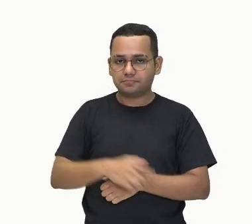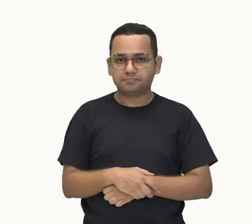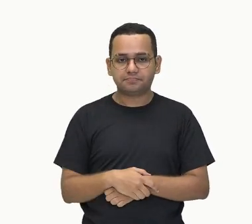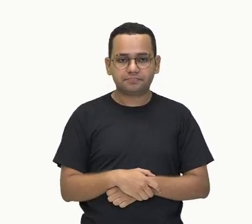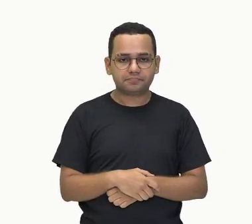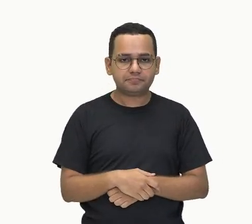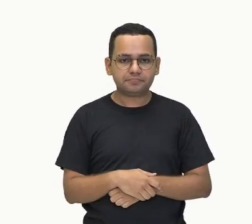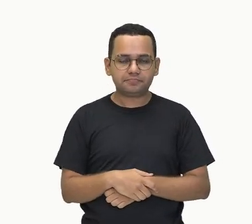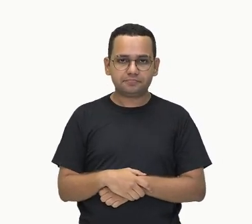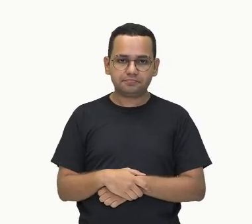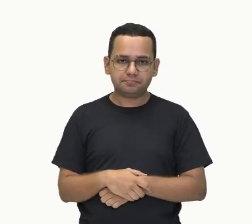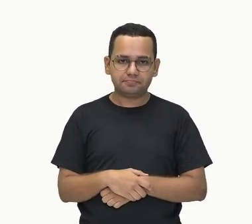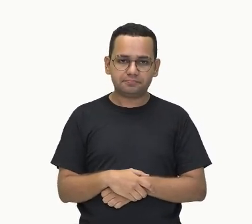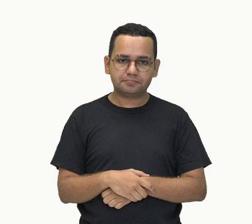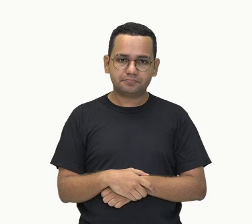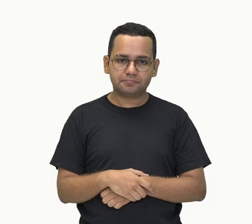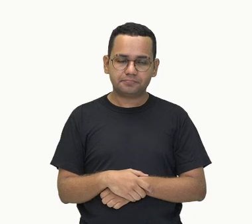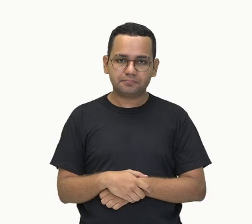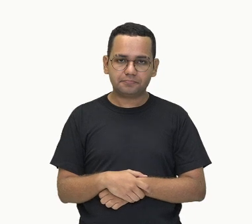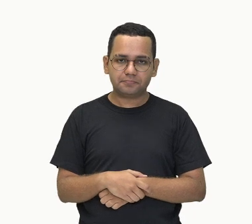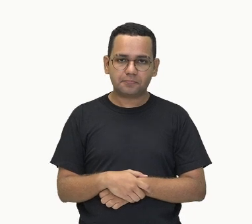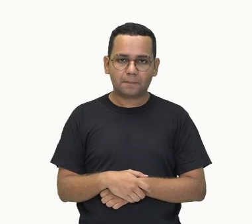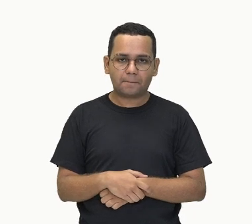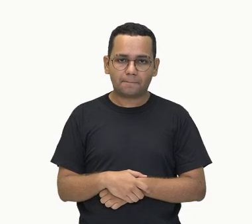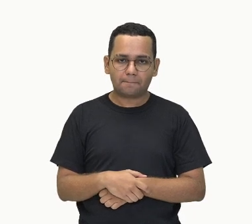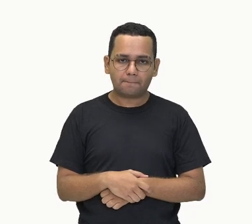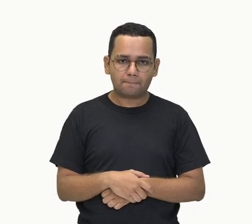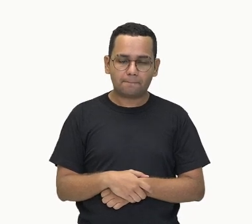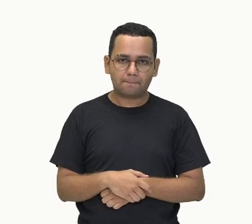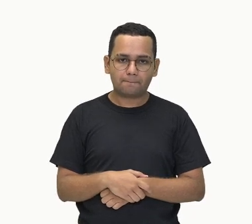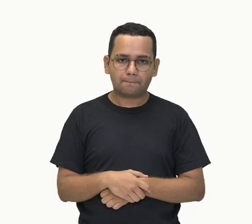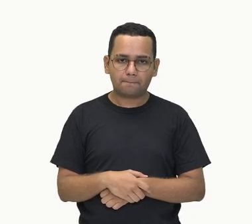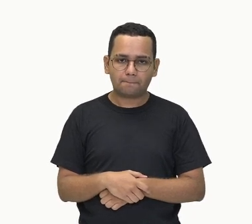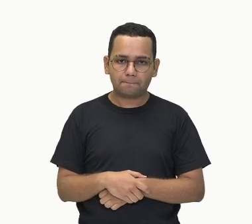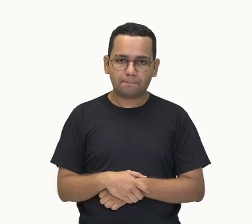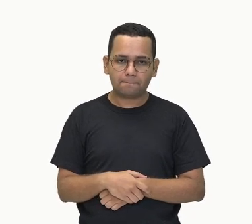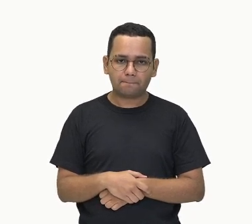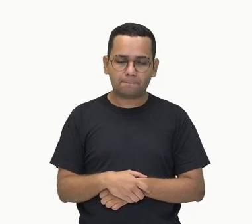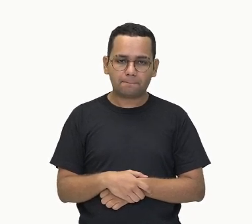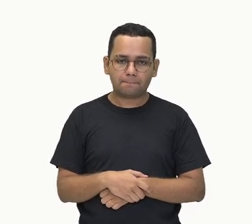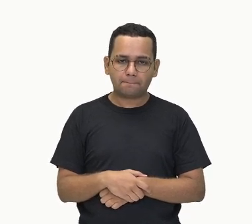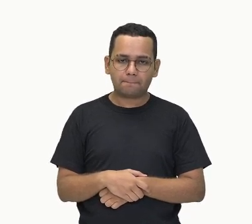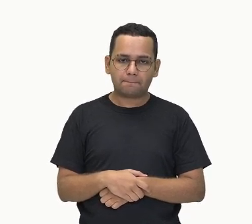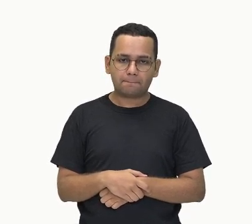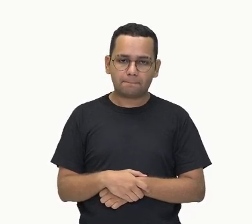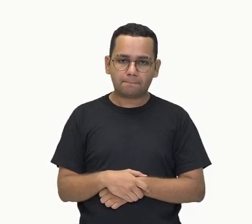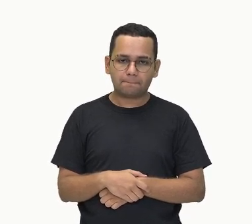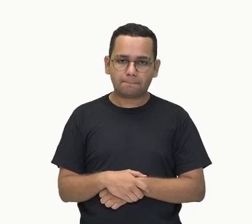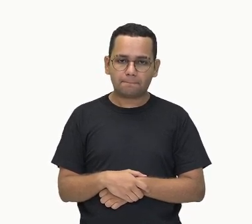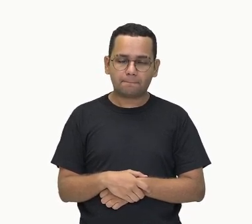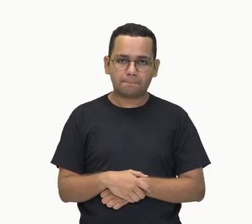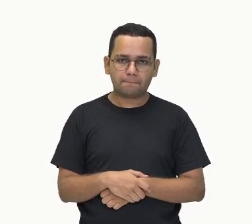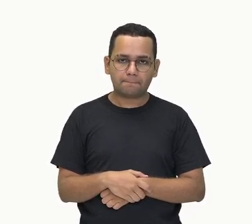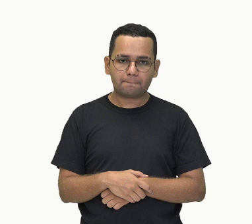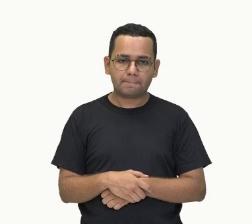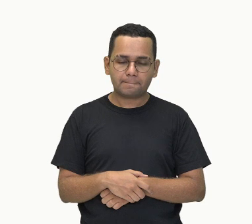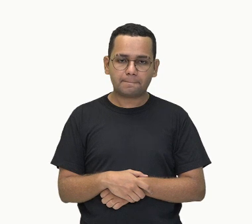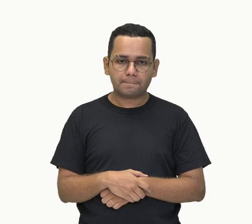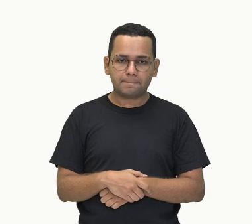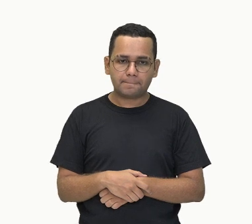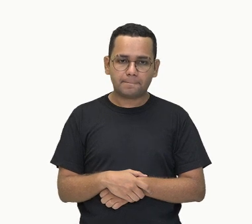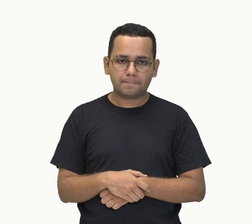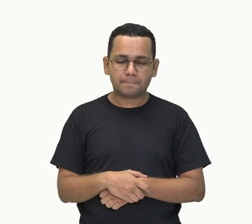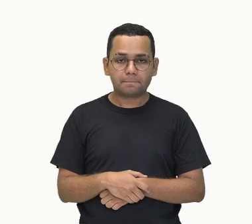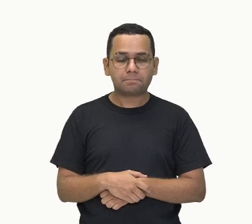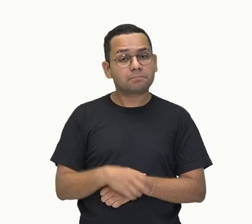a menos 5x menos 13, né? Quando eu levo eles para